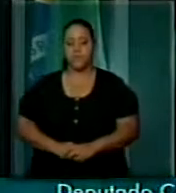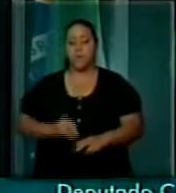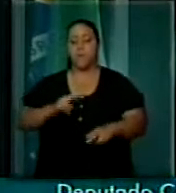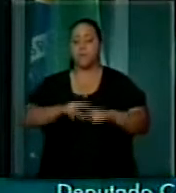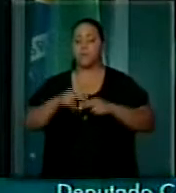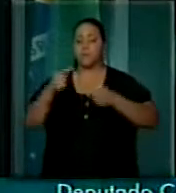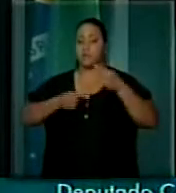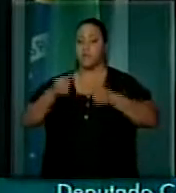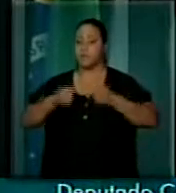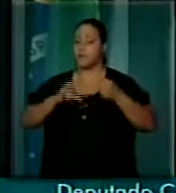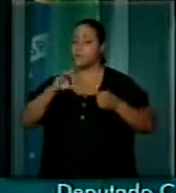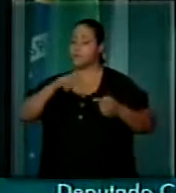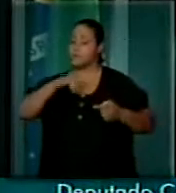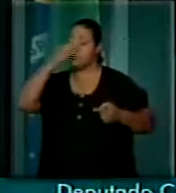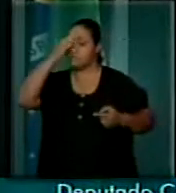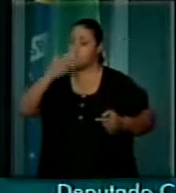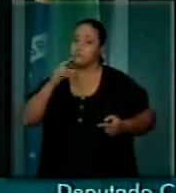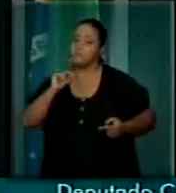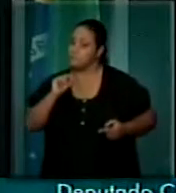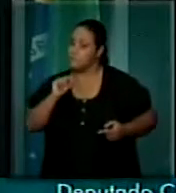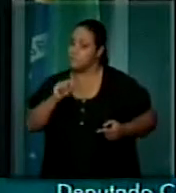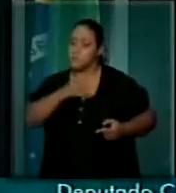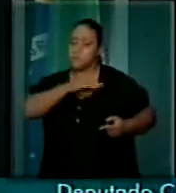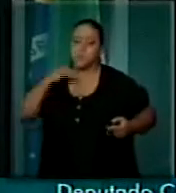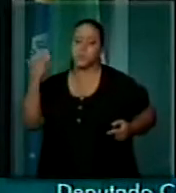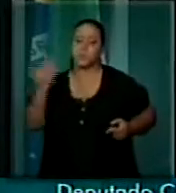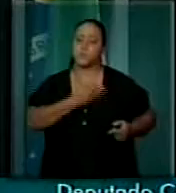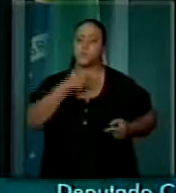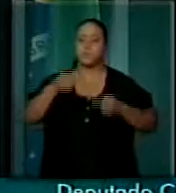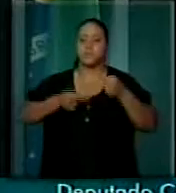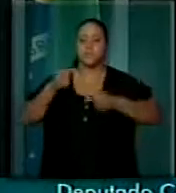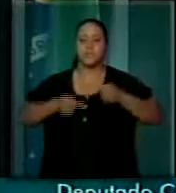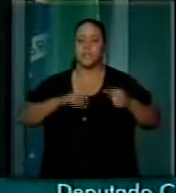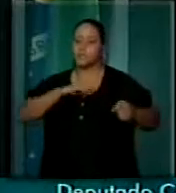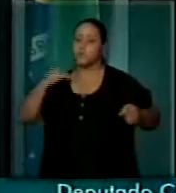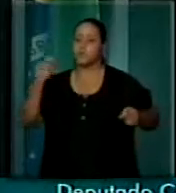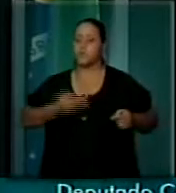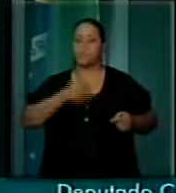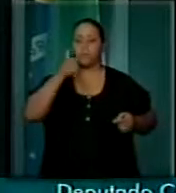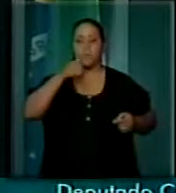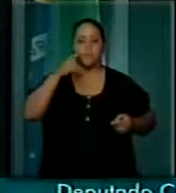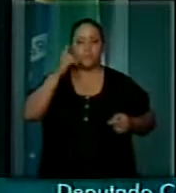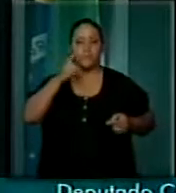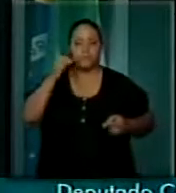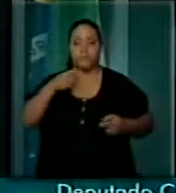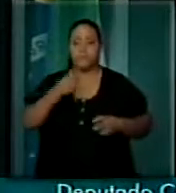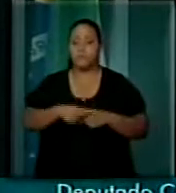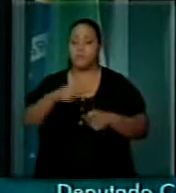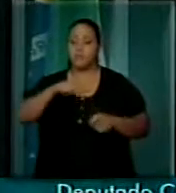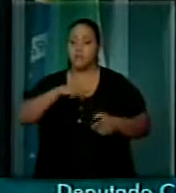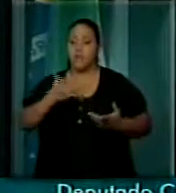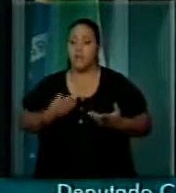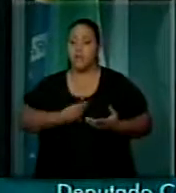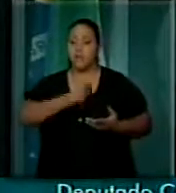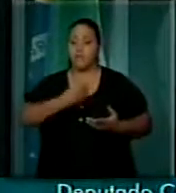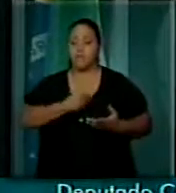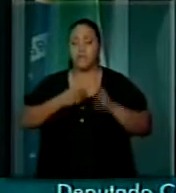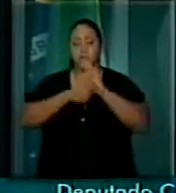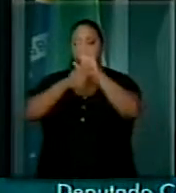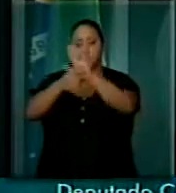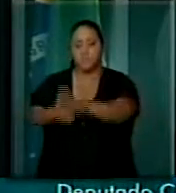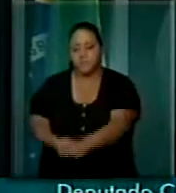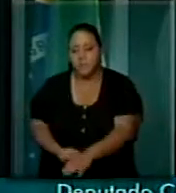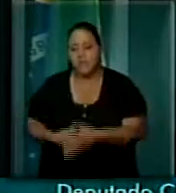só temos que agradecer a todos os deputados, a todas as deputadas, pela qualidade de contribuição